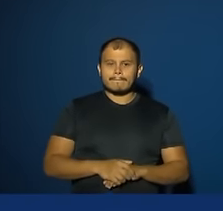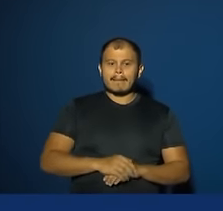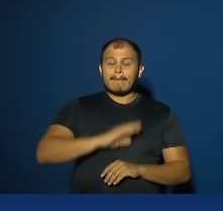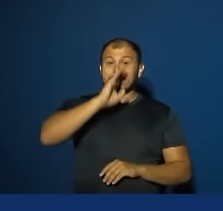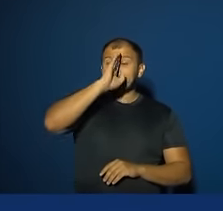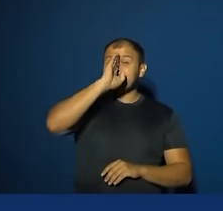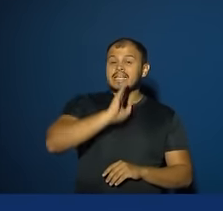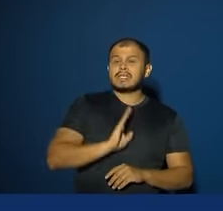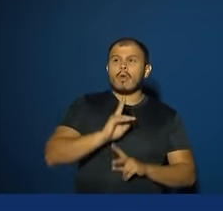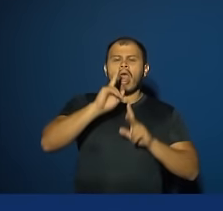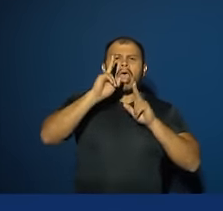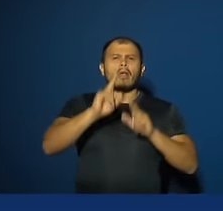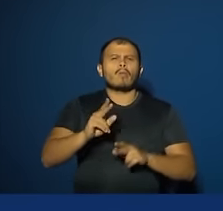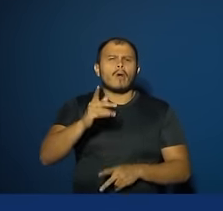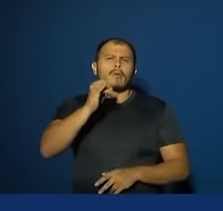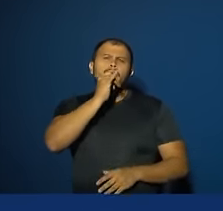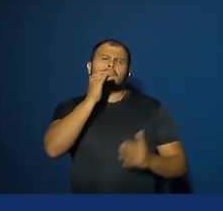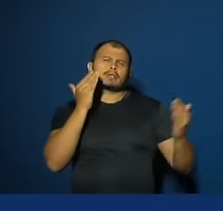semicurado